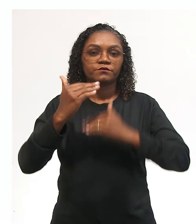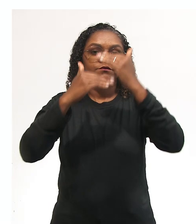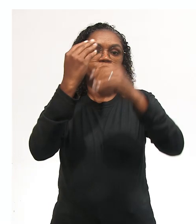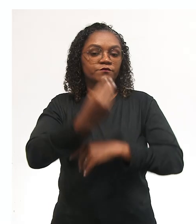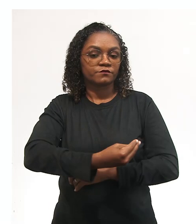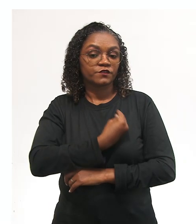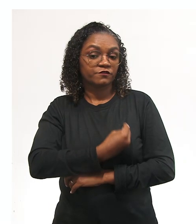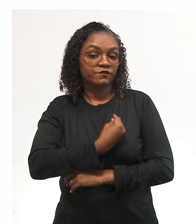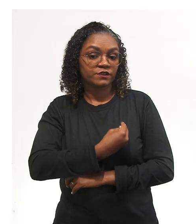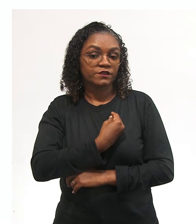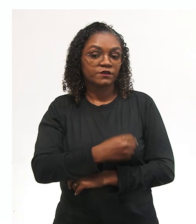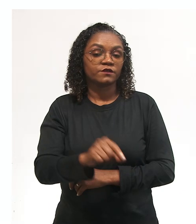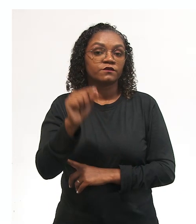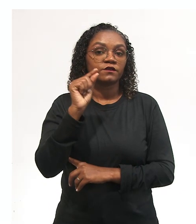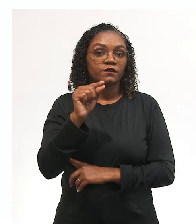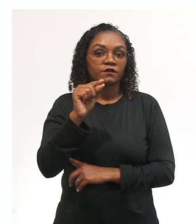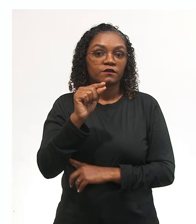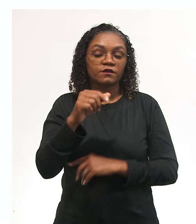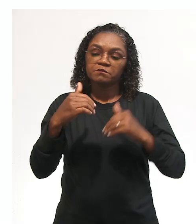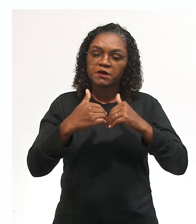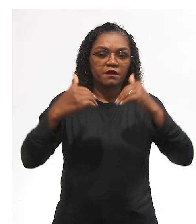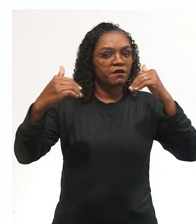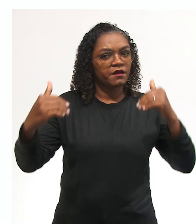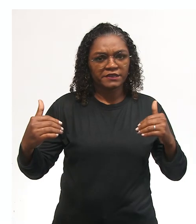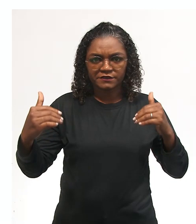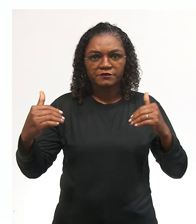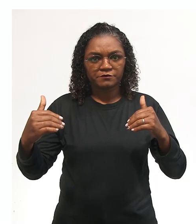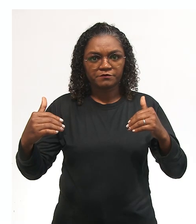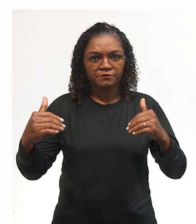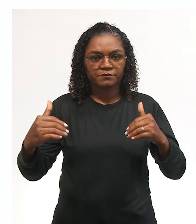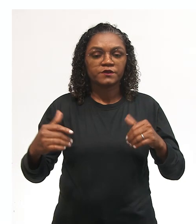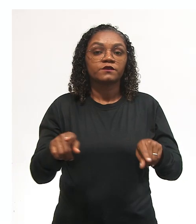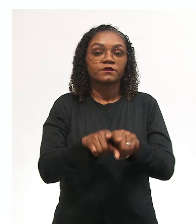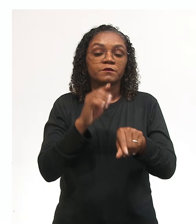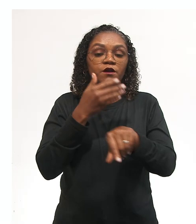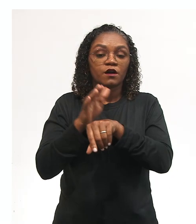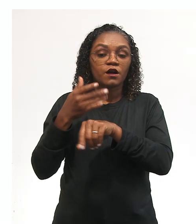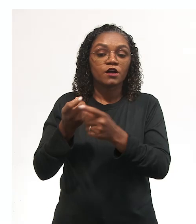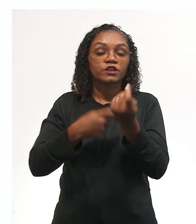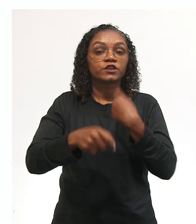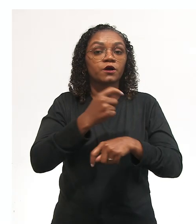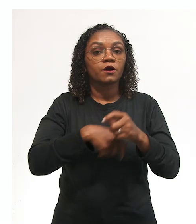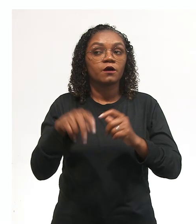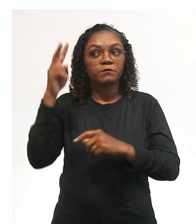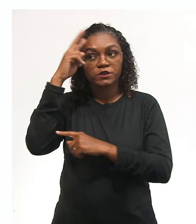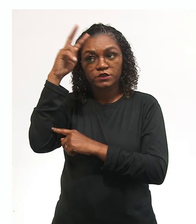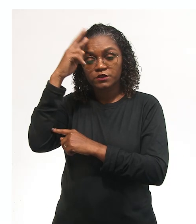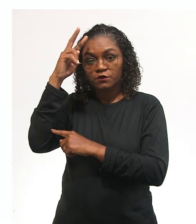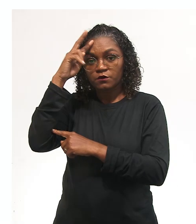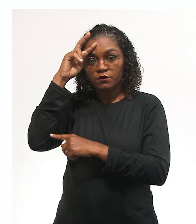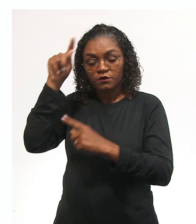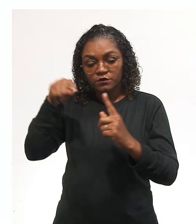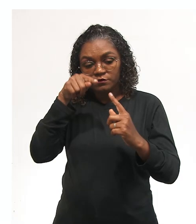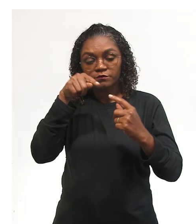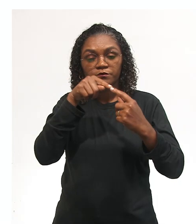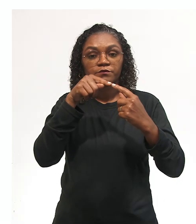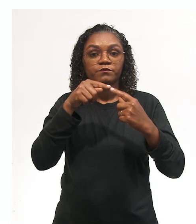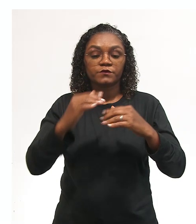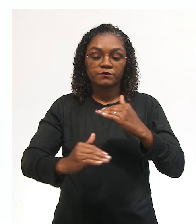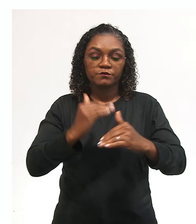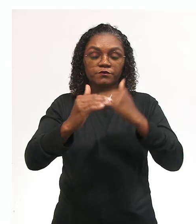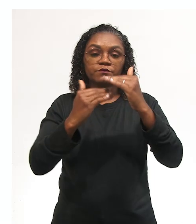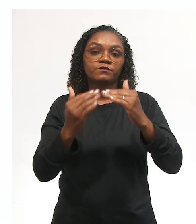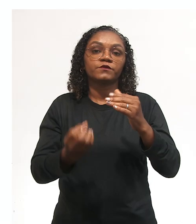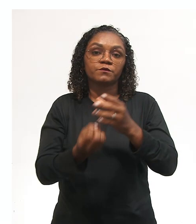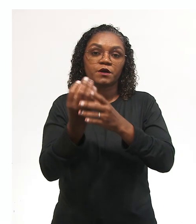inerente, o sentido ontológico, inerente à natureza do homem, e como prática econômica, sentido histórico associado ao